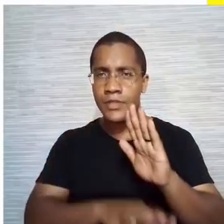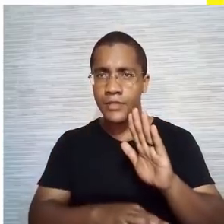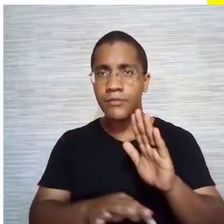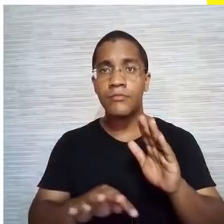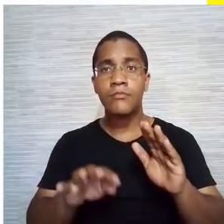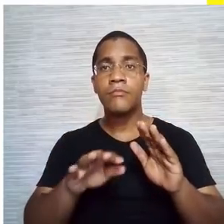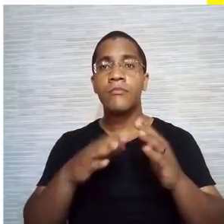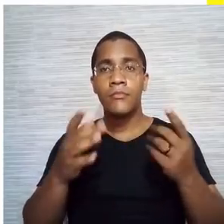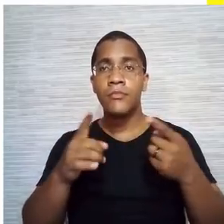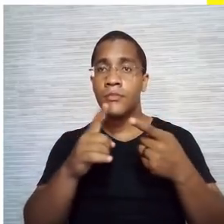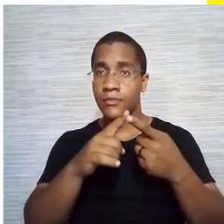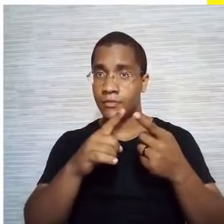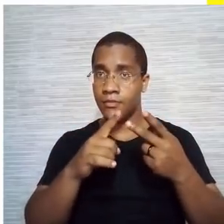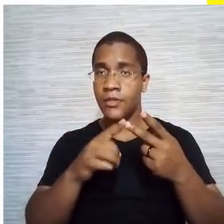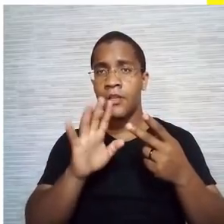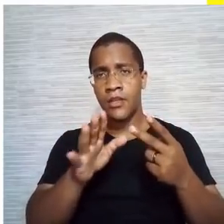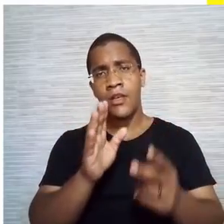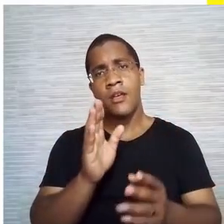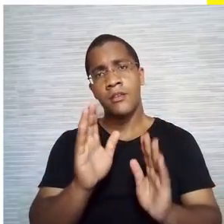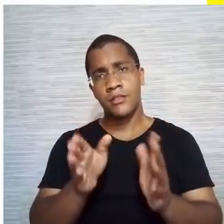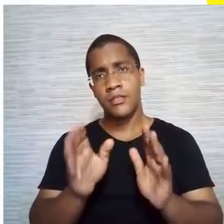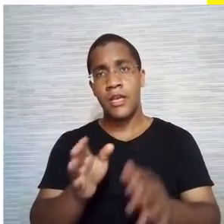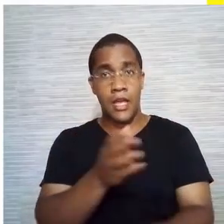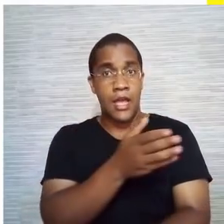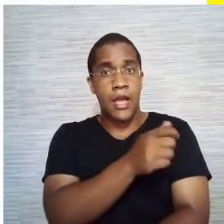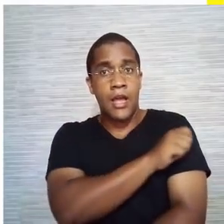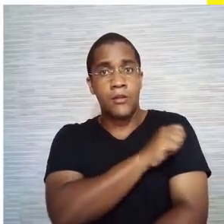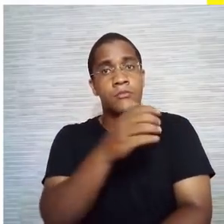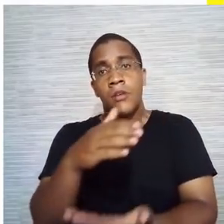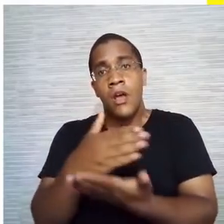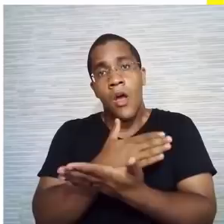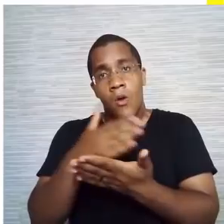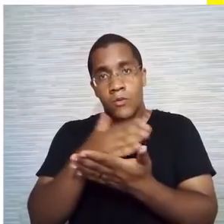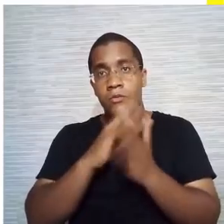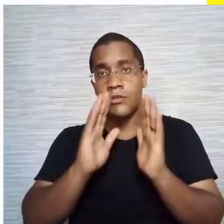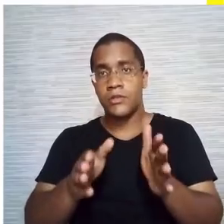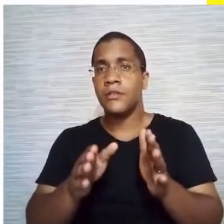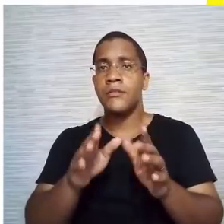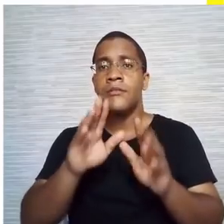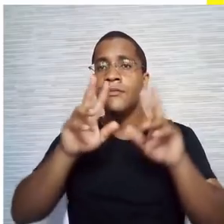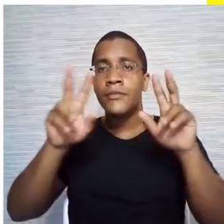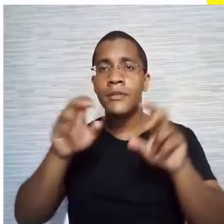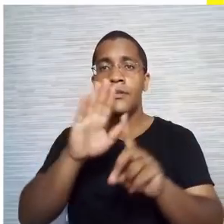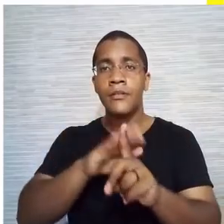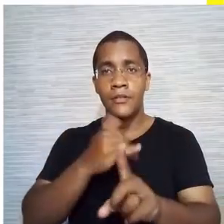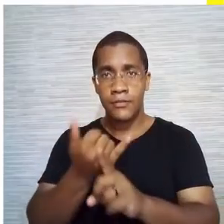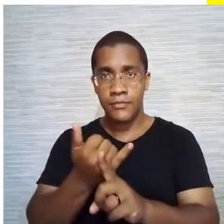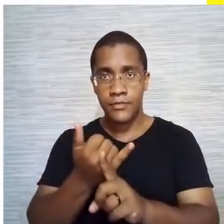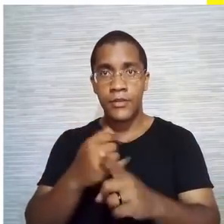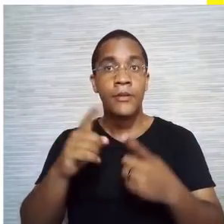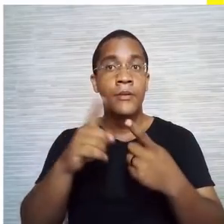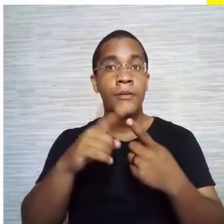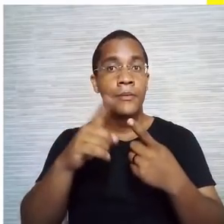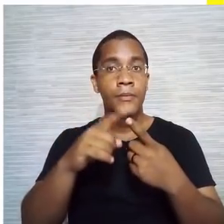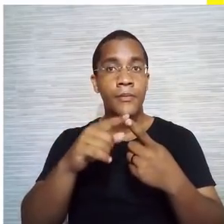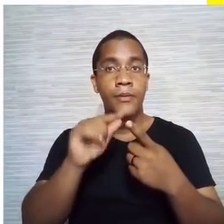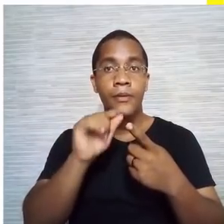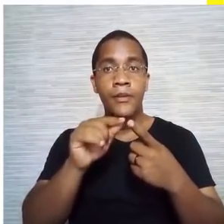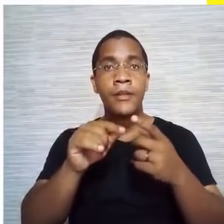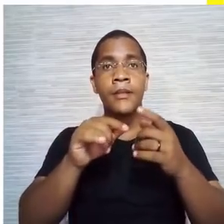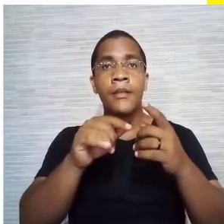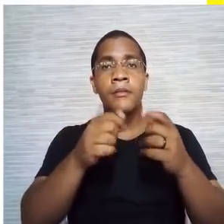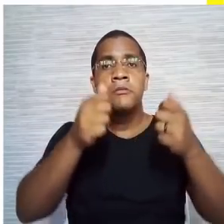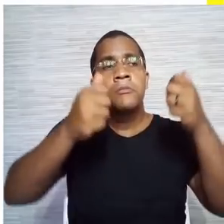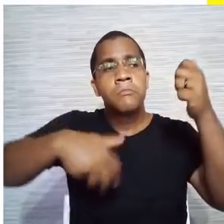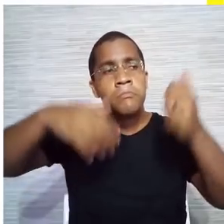caso, utilizados por estudantes sobre a questão do bullying. Nós temos aqui o primeiro, a exposição sobre